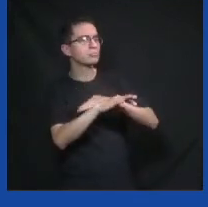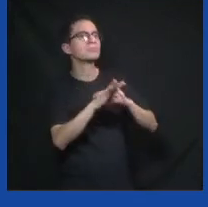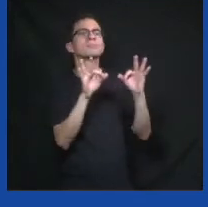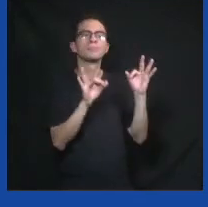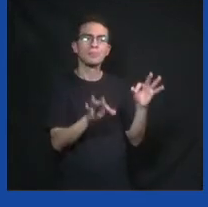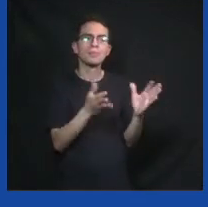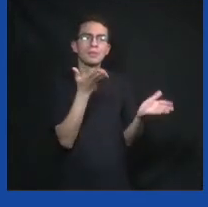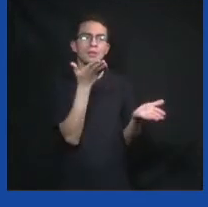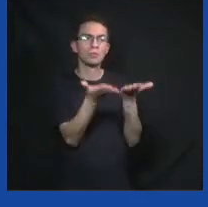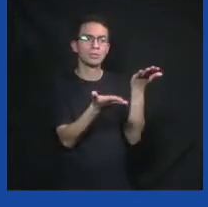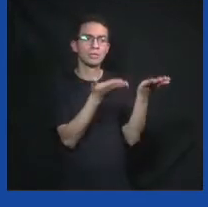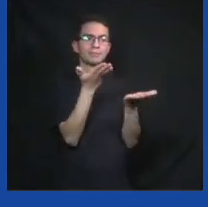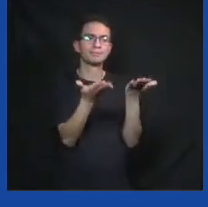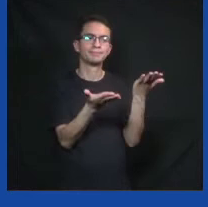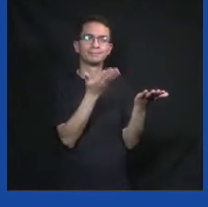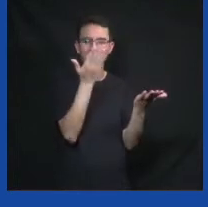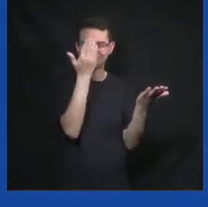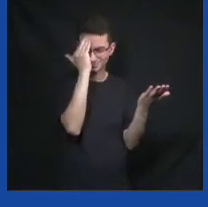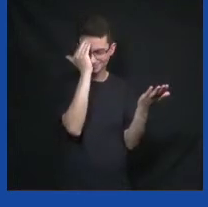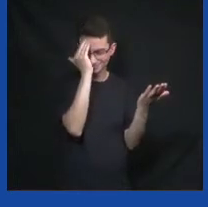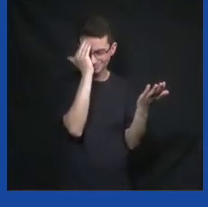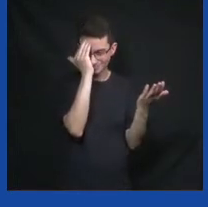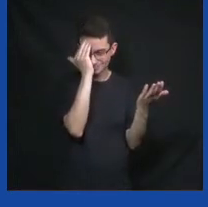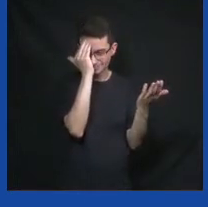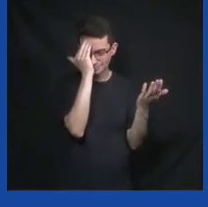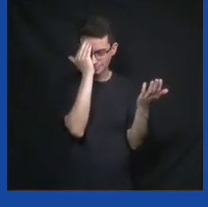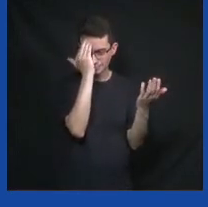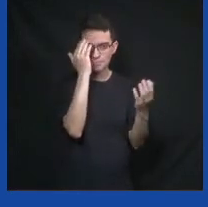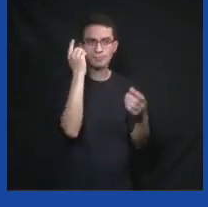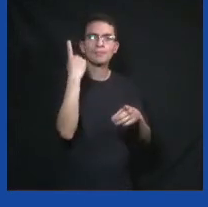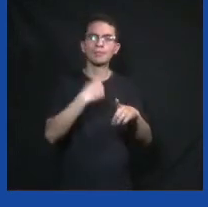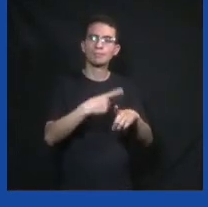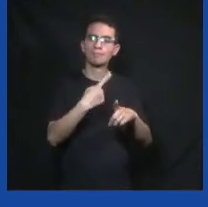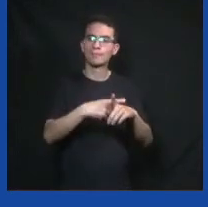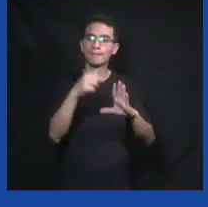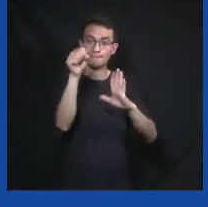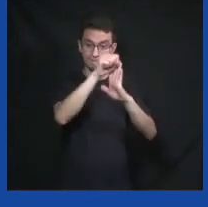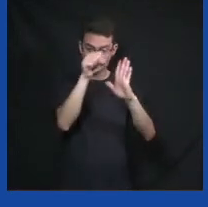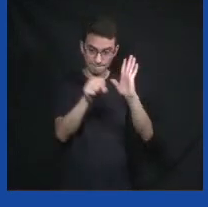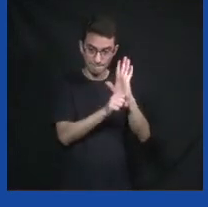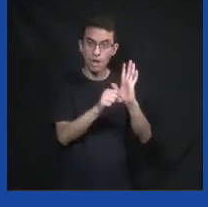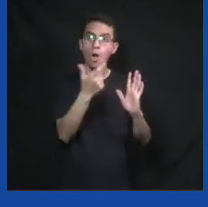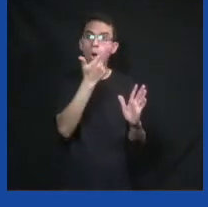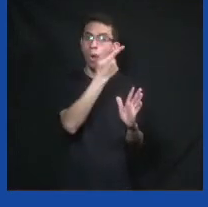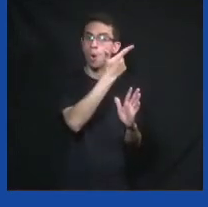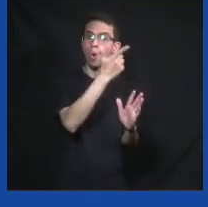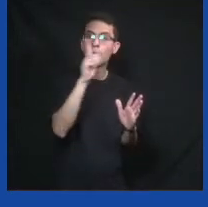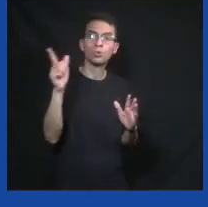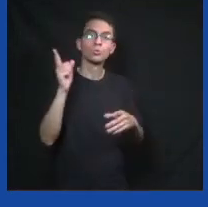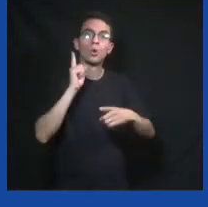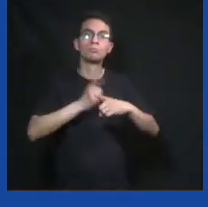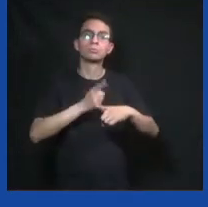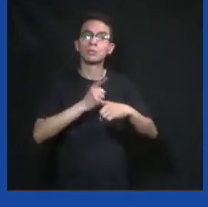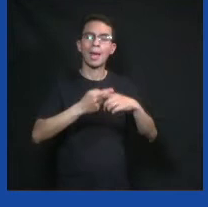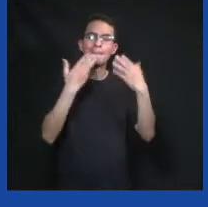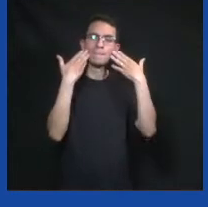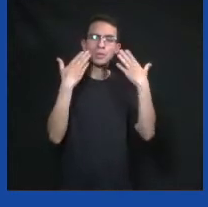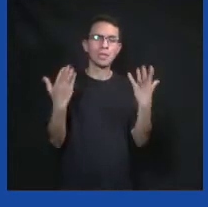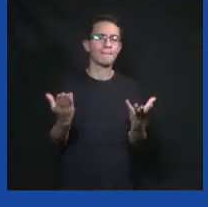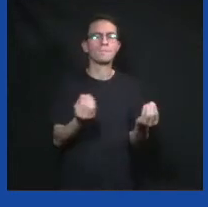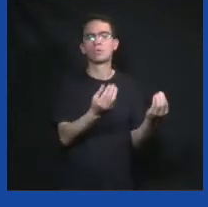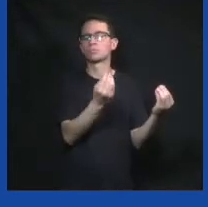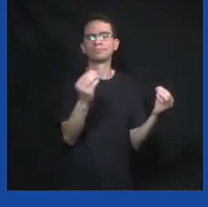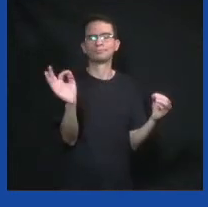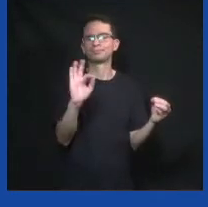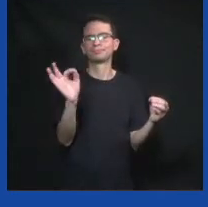tratar. E aí ou trata porque está em outro século, ou trata porque está querendo aparecer muito.